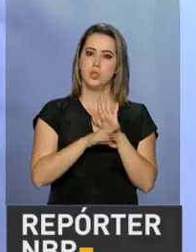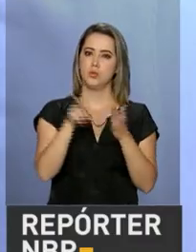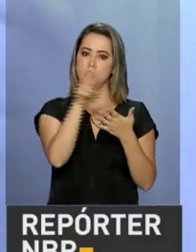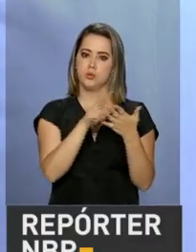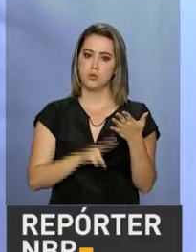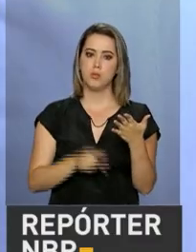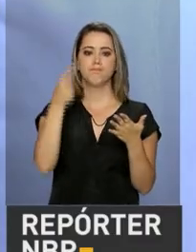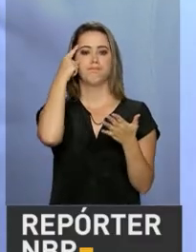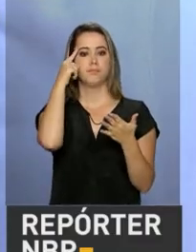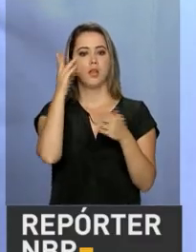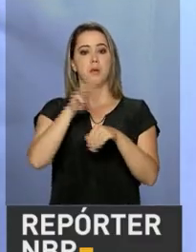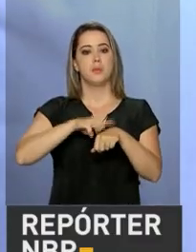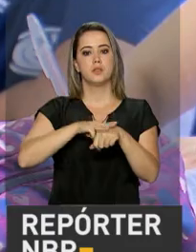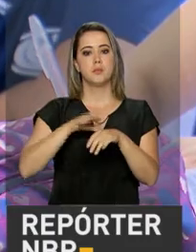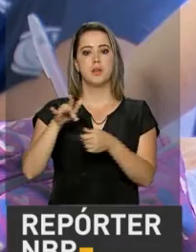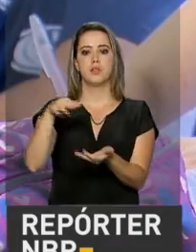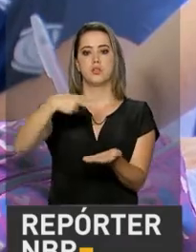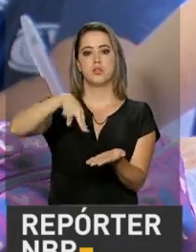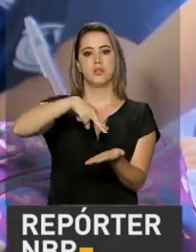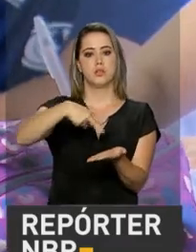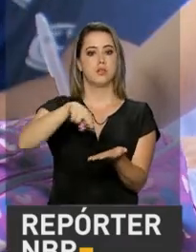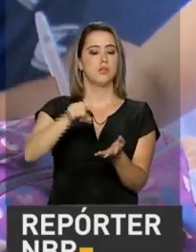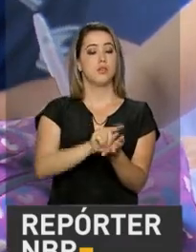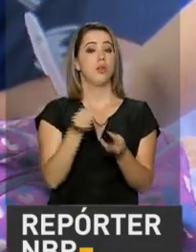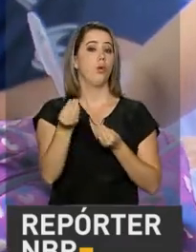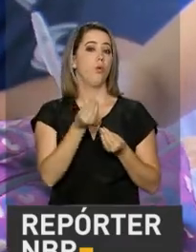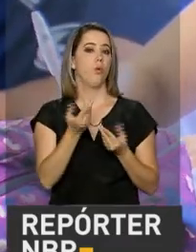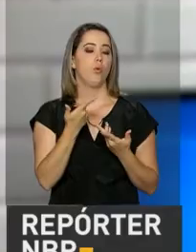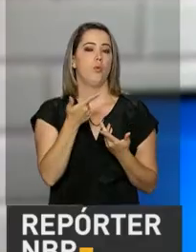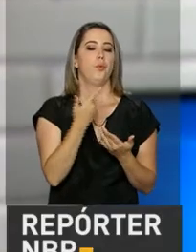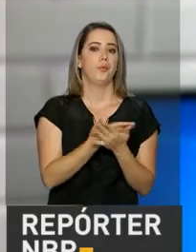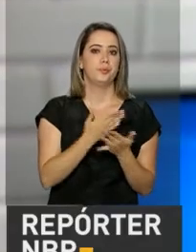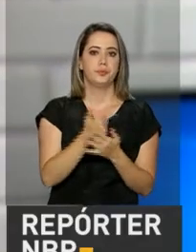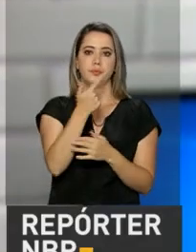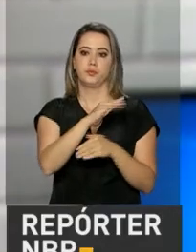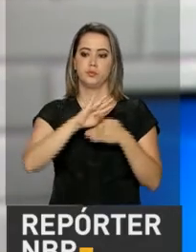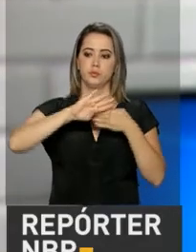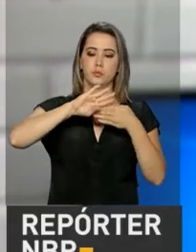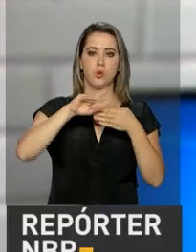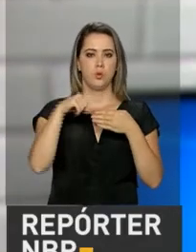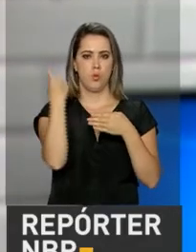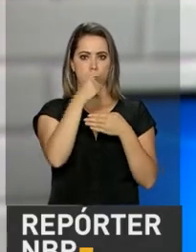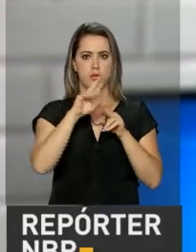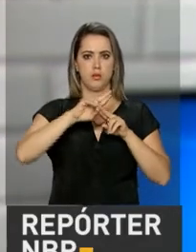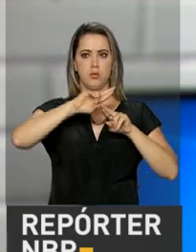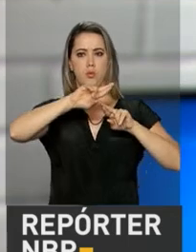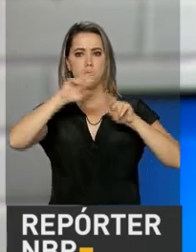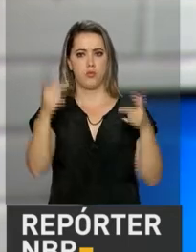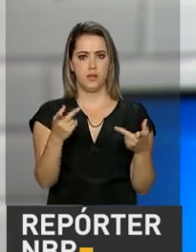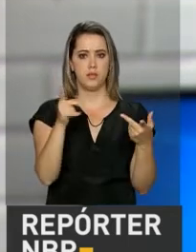leitura, raciocínio lógico, dança e método de estudo em outro turno. O diretor explica que a escola teve de passar